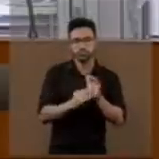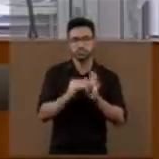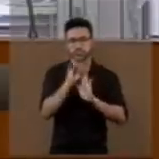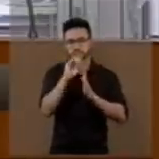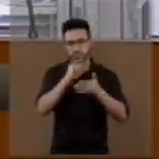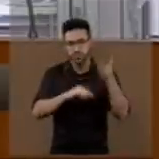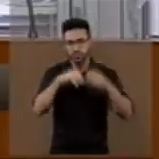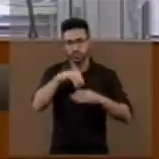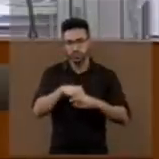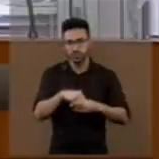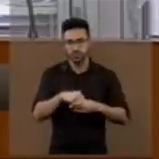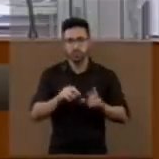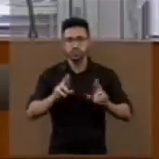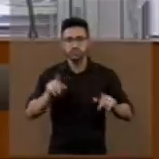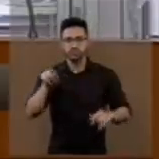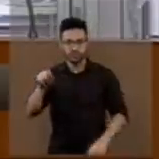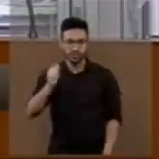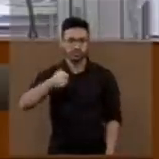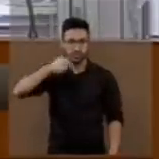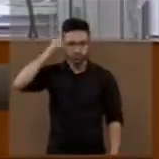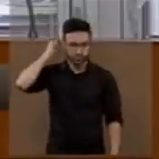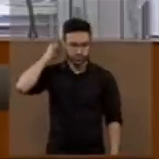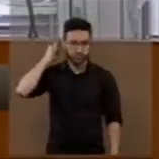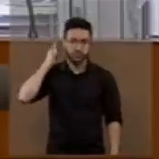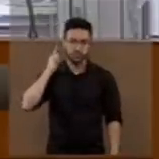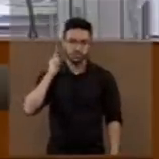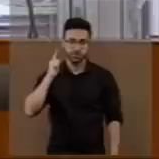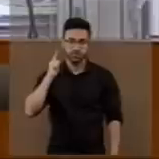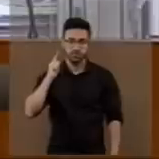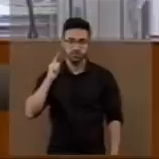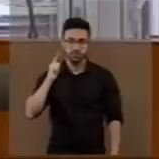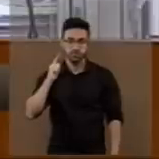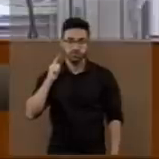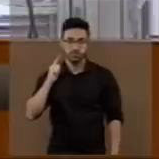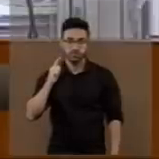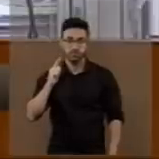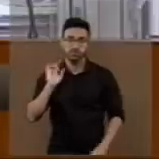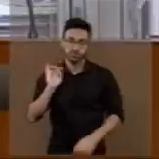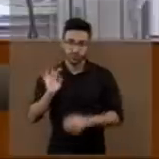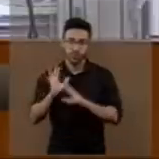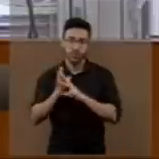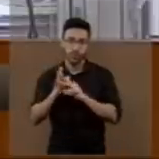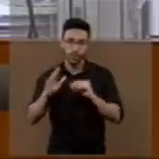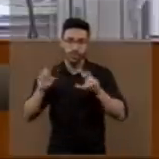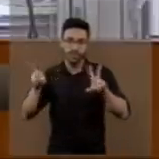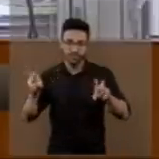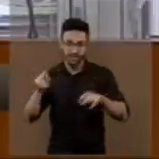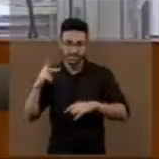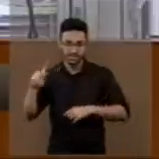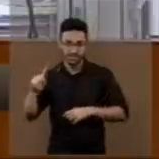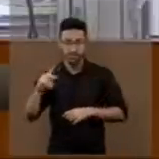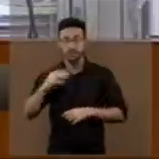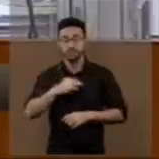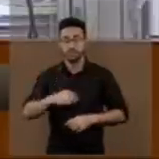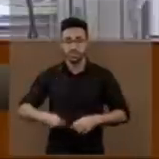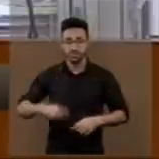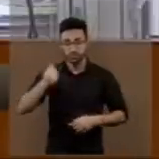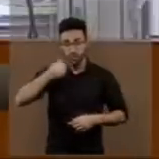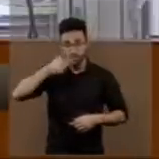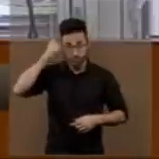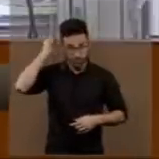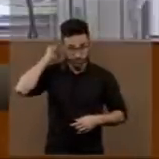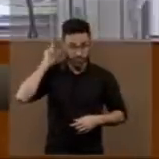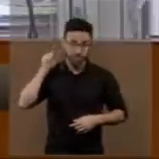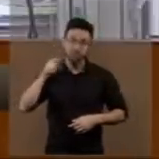Isso. Diferente do voto do ministro Alexandre. Repito, e apenas parafraseando, o ministro Alexandre